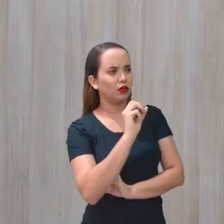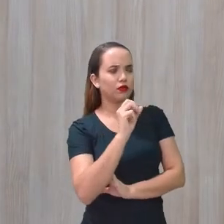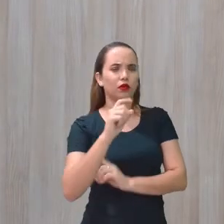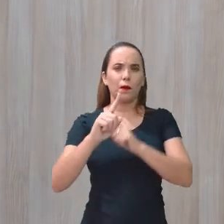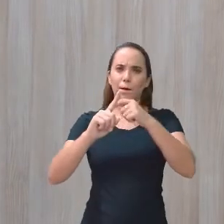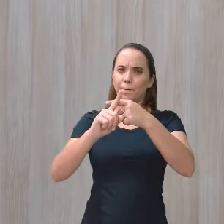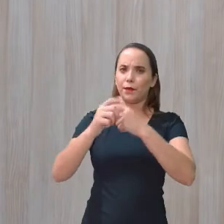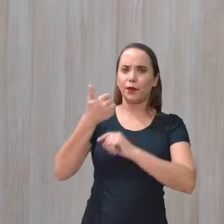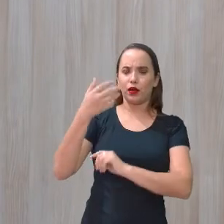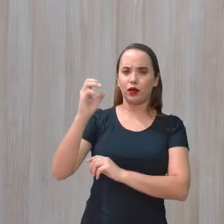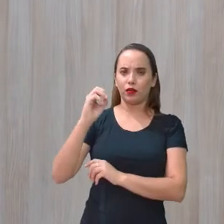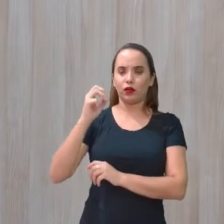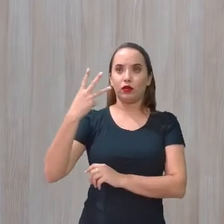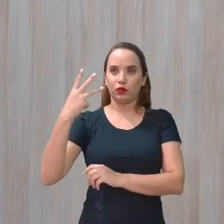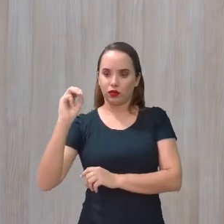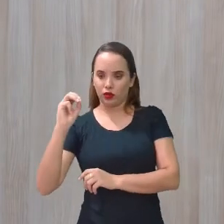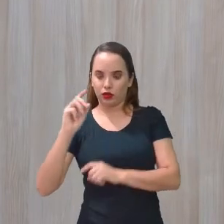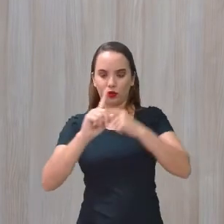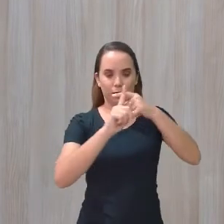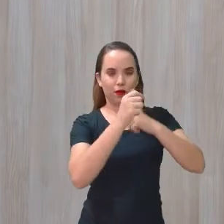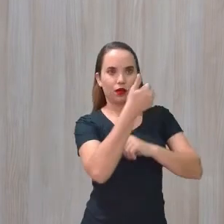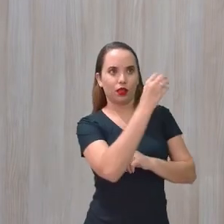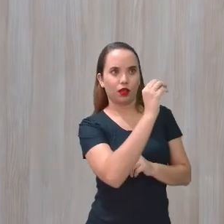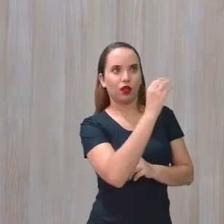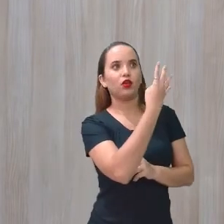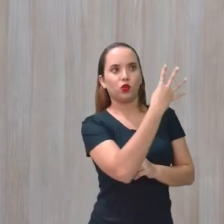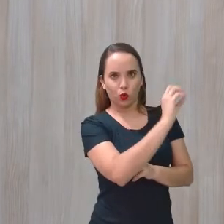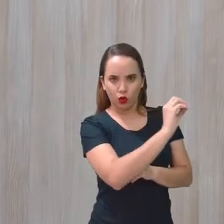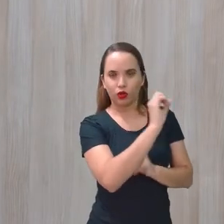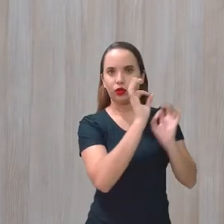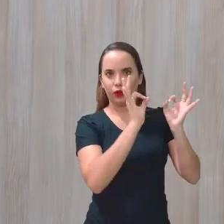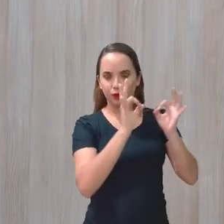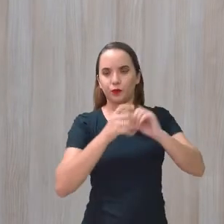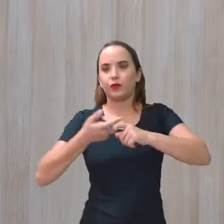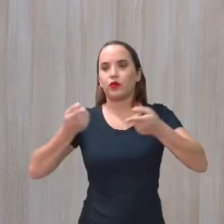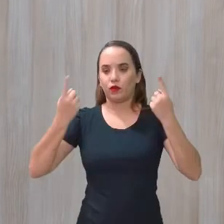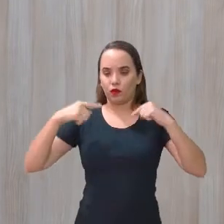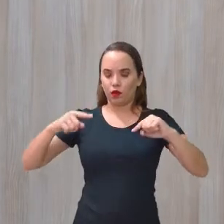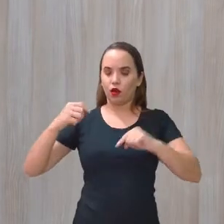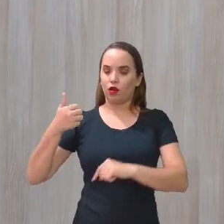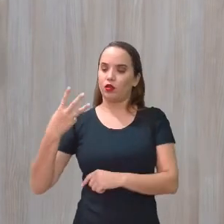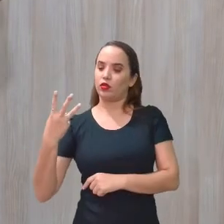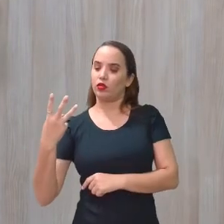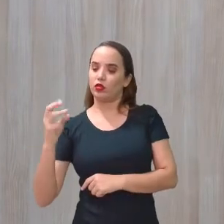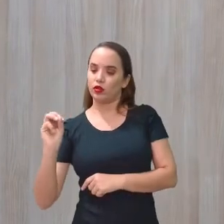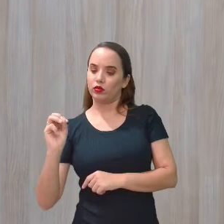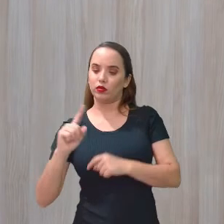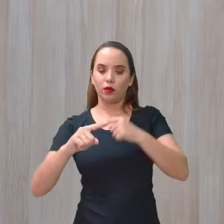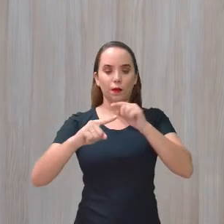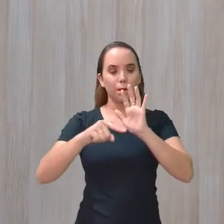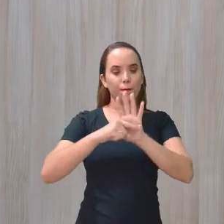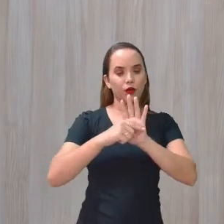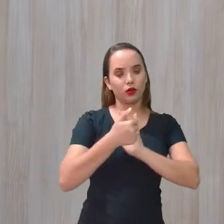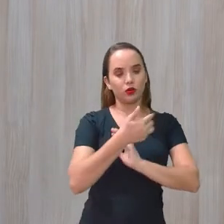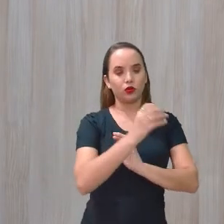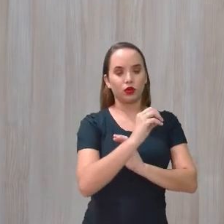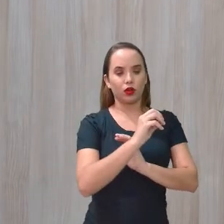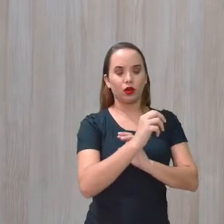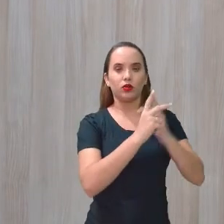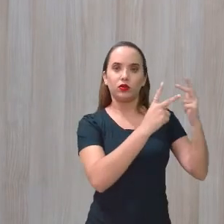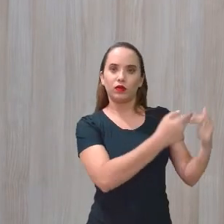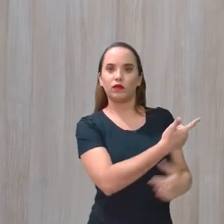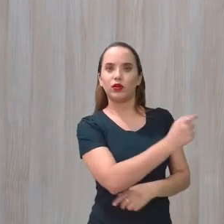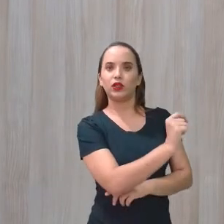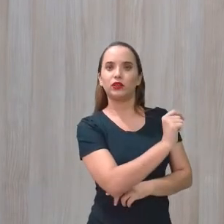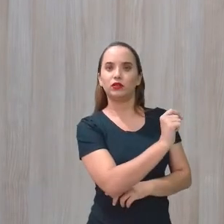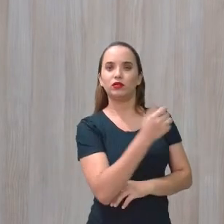mais 10, 40. Satisfaz a primeira. 30 menos 10, 20. Então, percebe